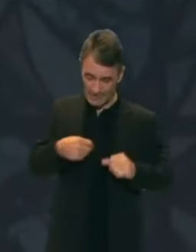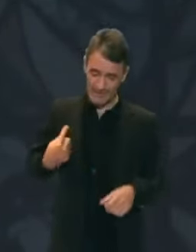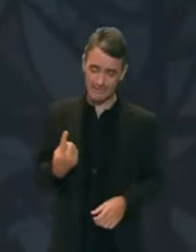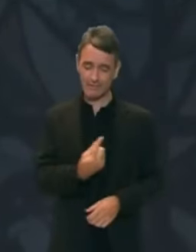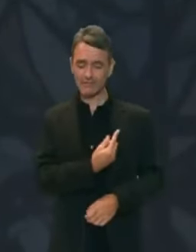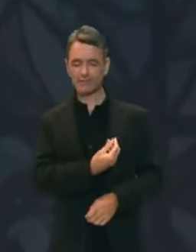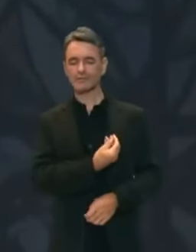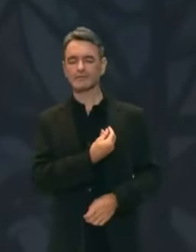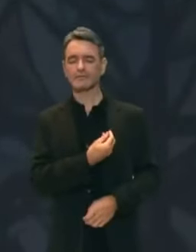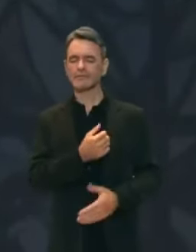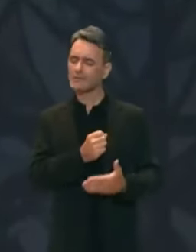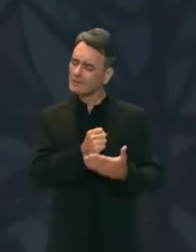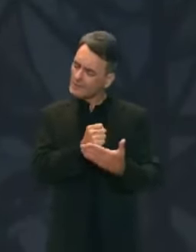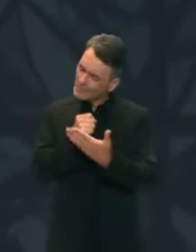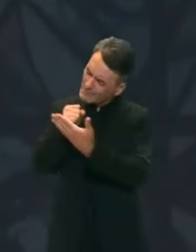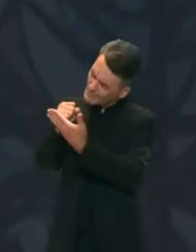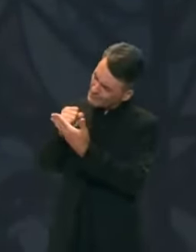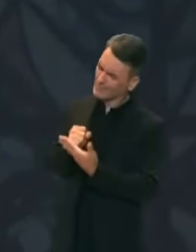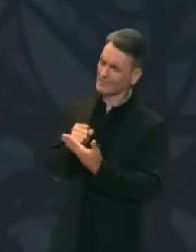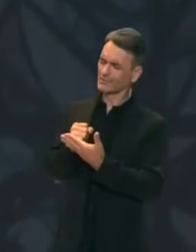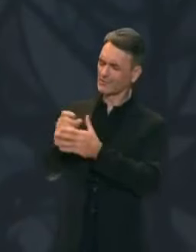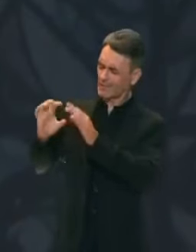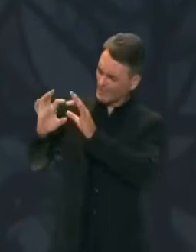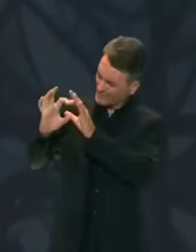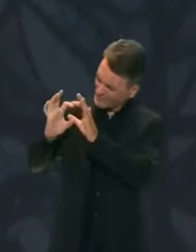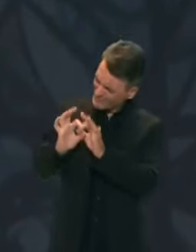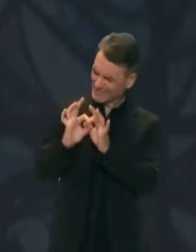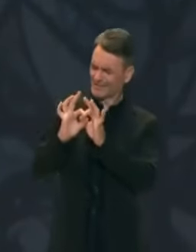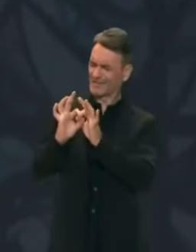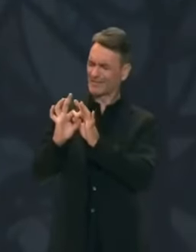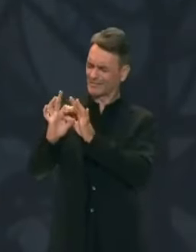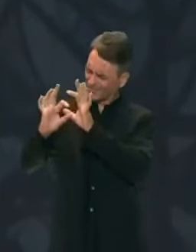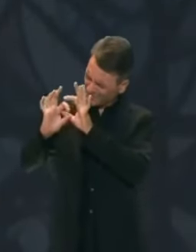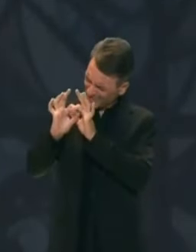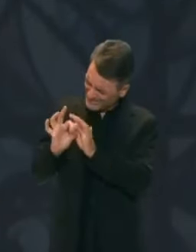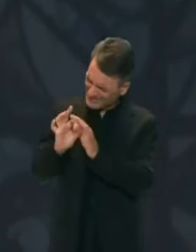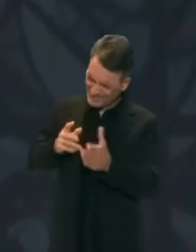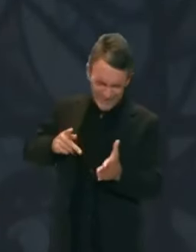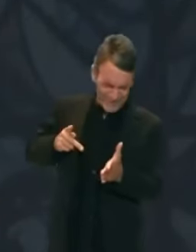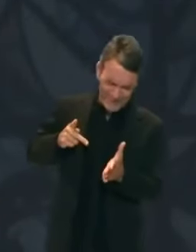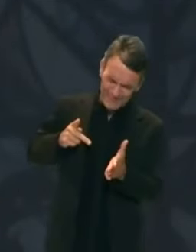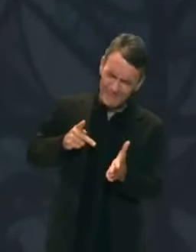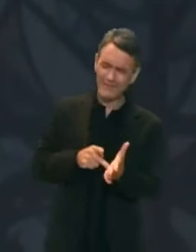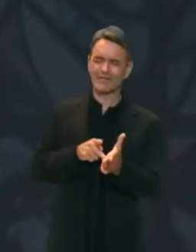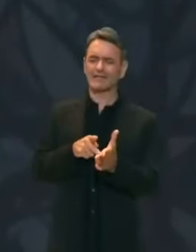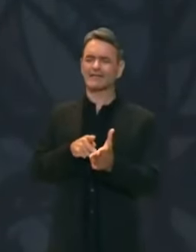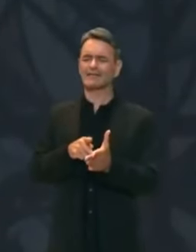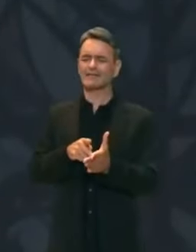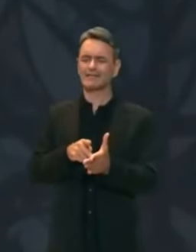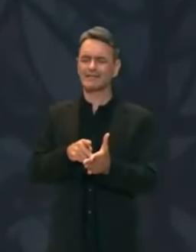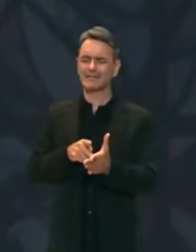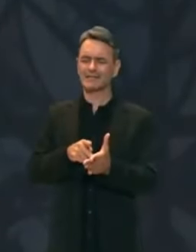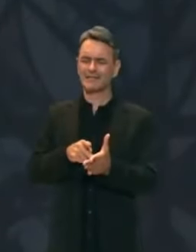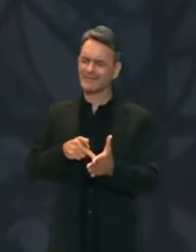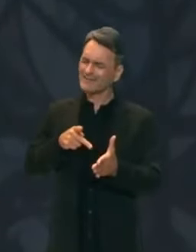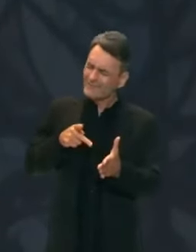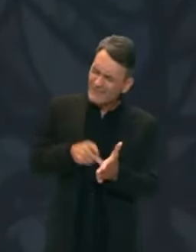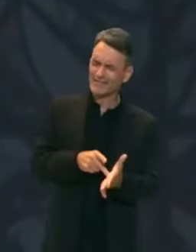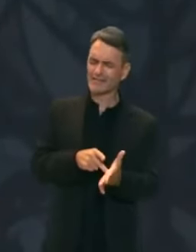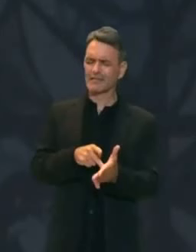nos ajuda a nos conectarmos contigo como nunca antes, de forma tão ardente,